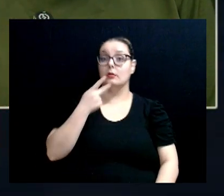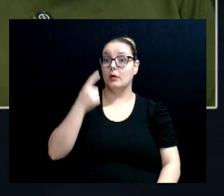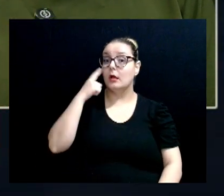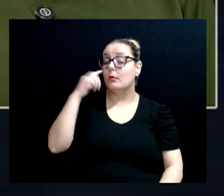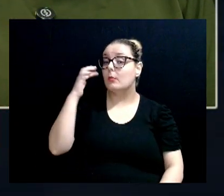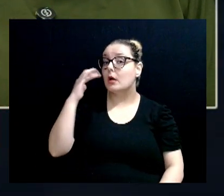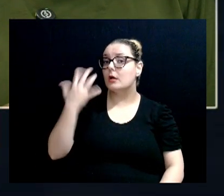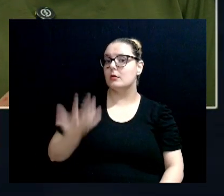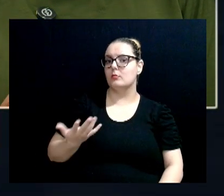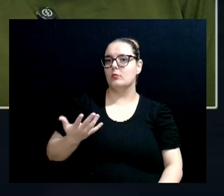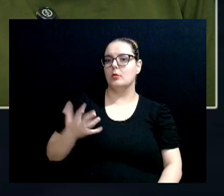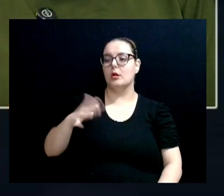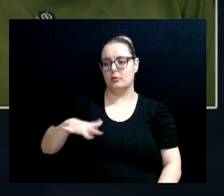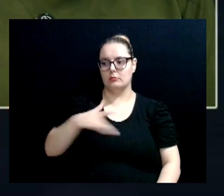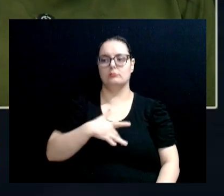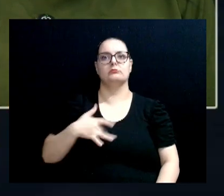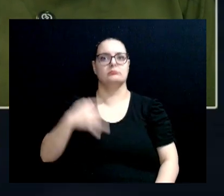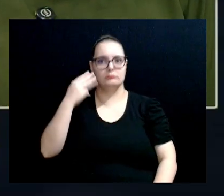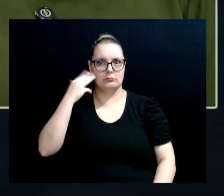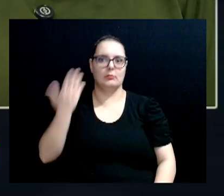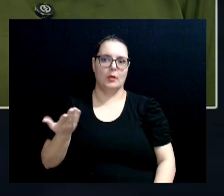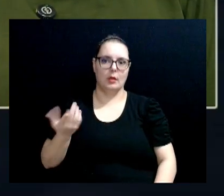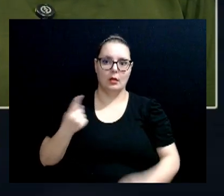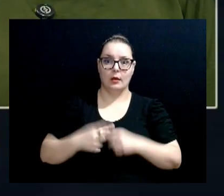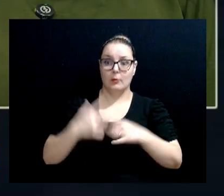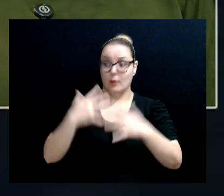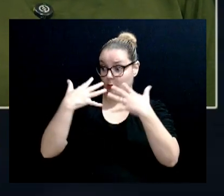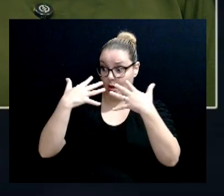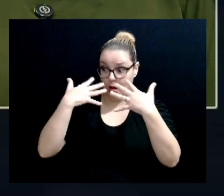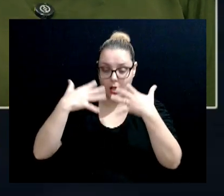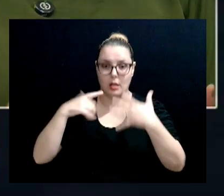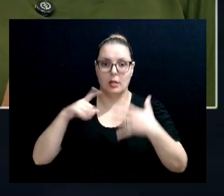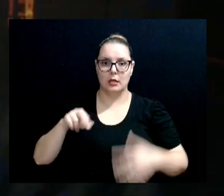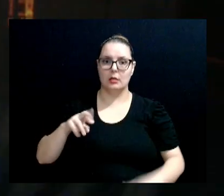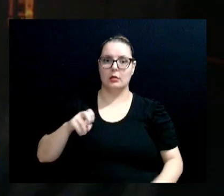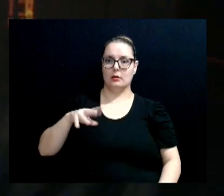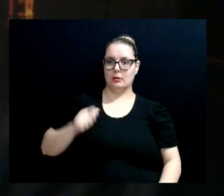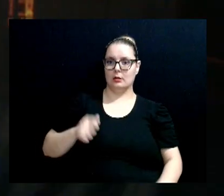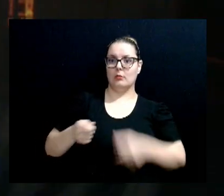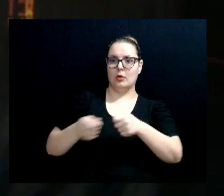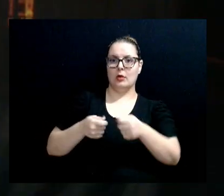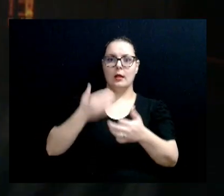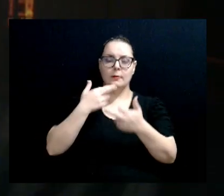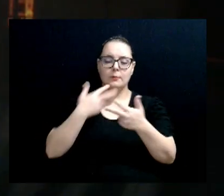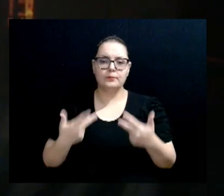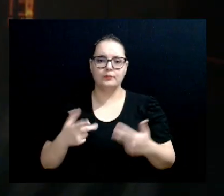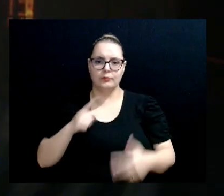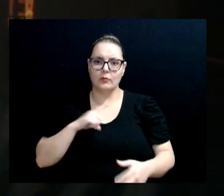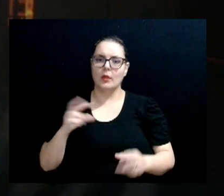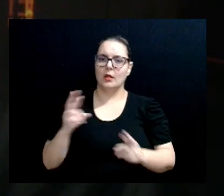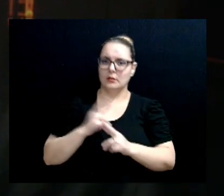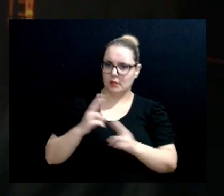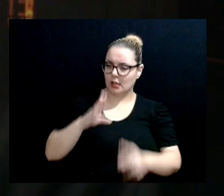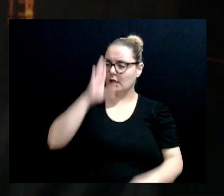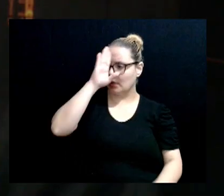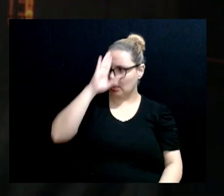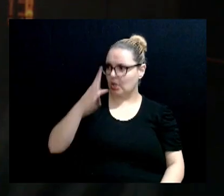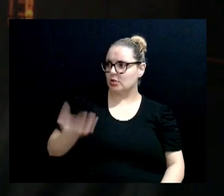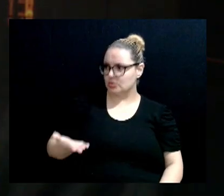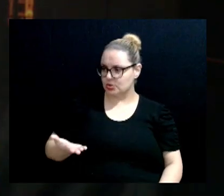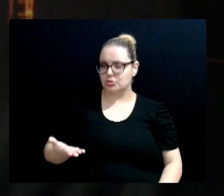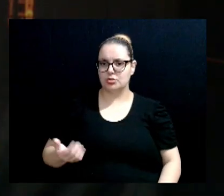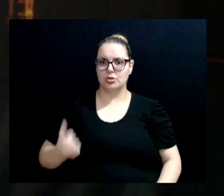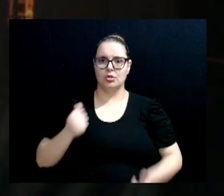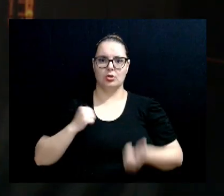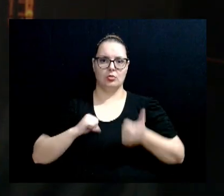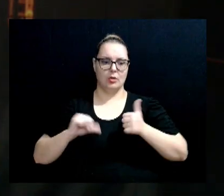saúde mental, porque essa obsessão, Renata, pelo controle alimentar tem relação direta com a ansiedade,